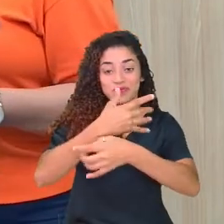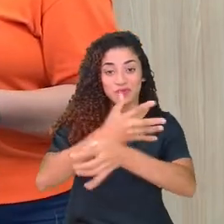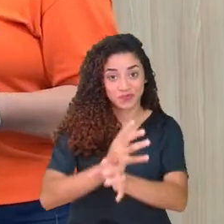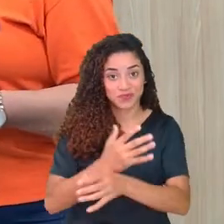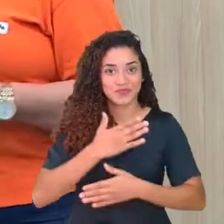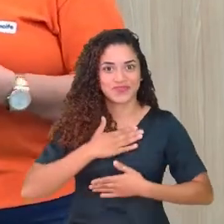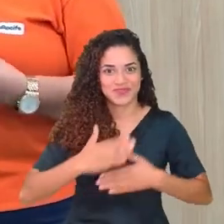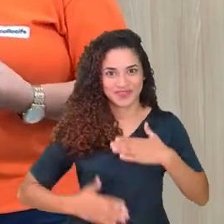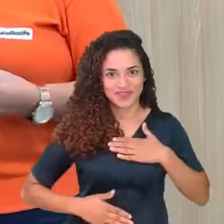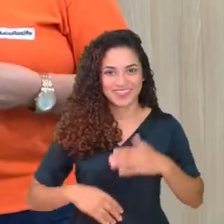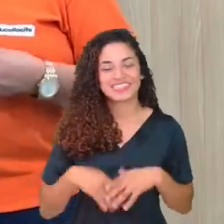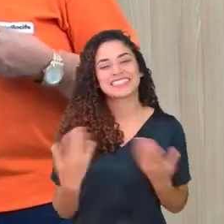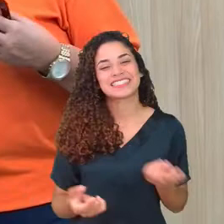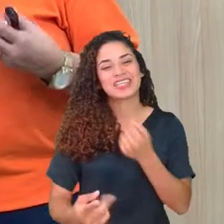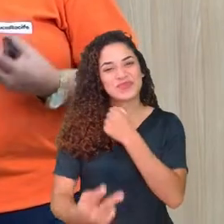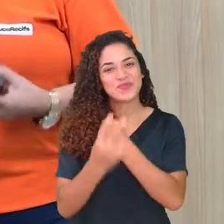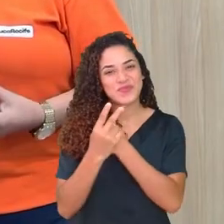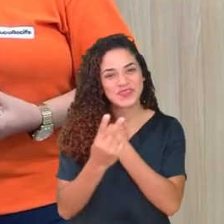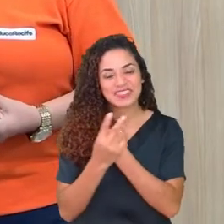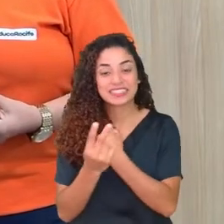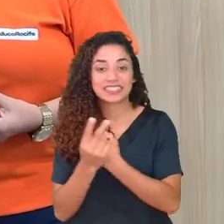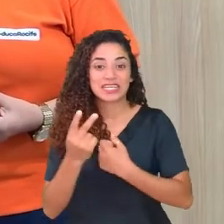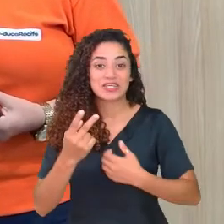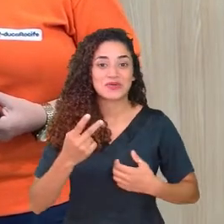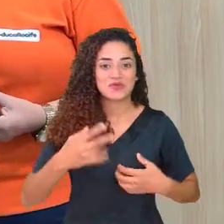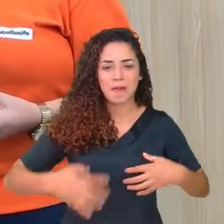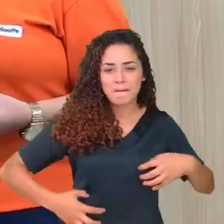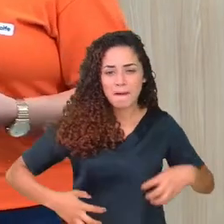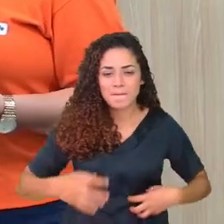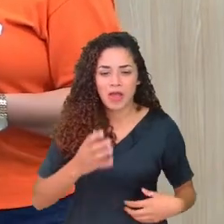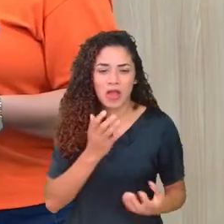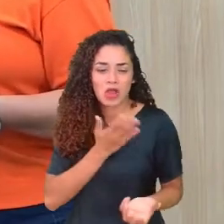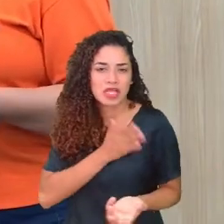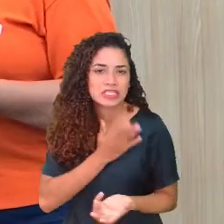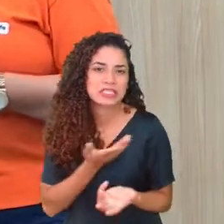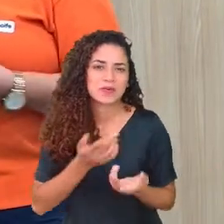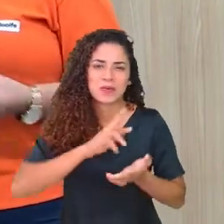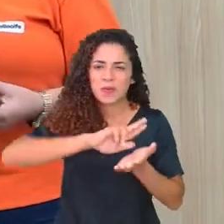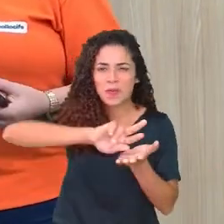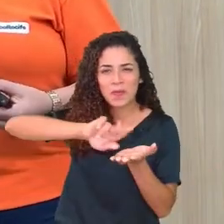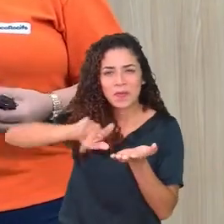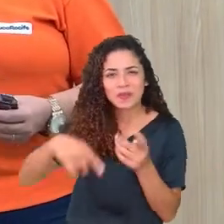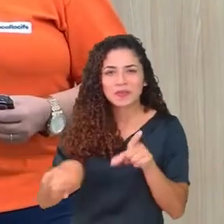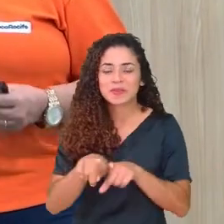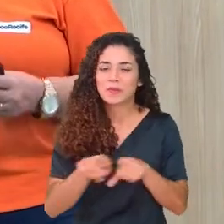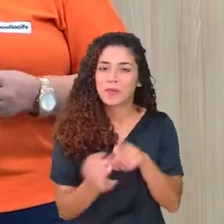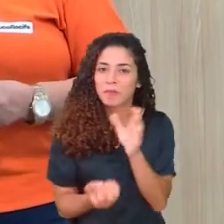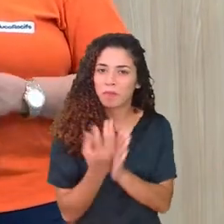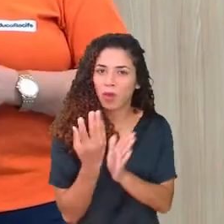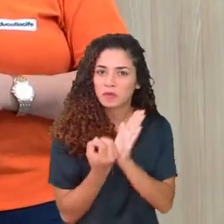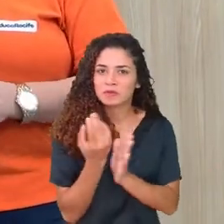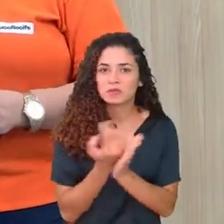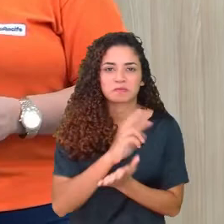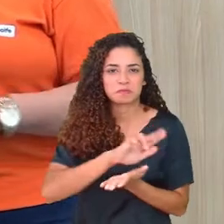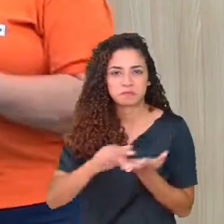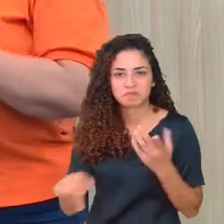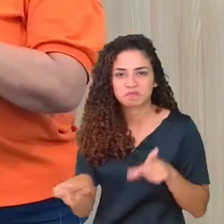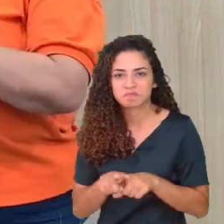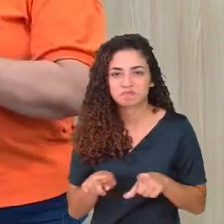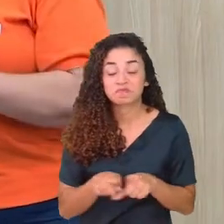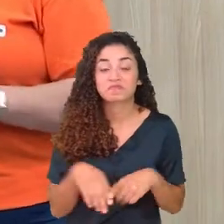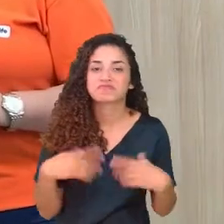que vai desde a proteção, de proteger órgãos importantes, como também na produção. Então, vejam que